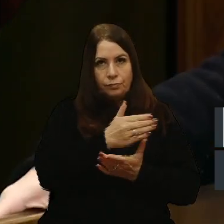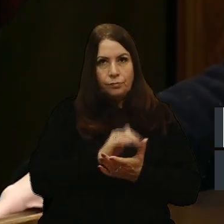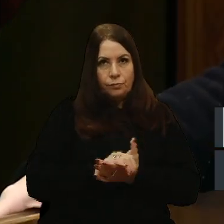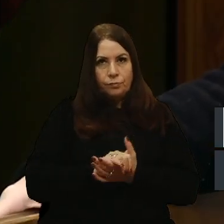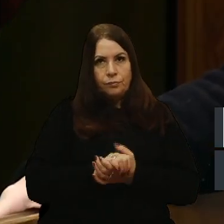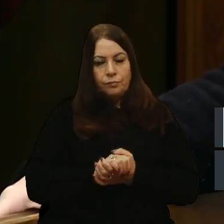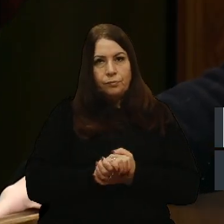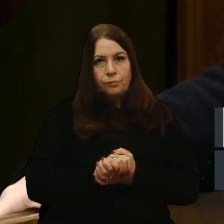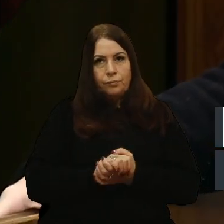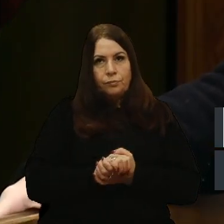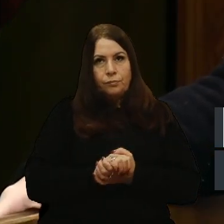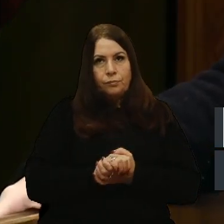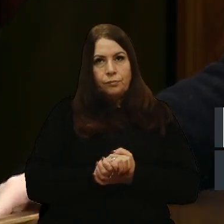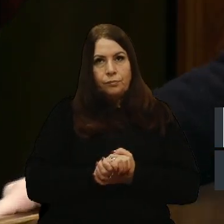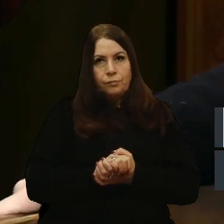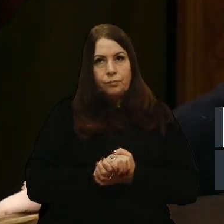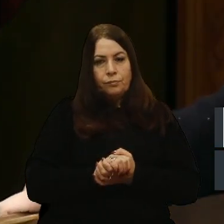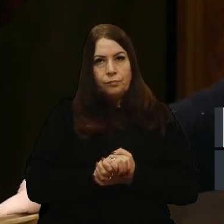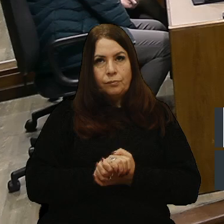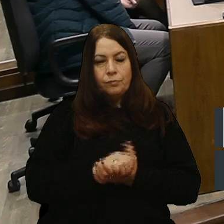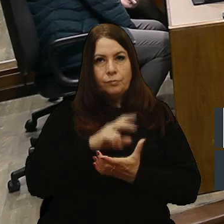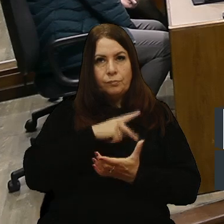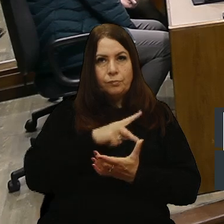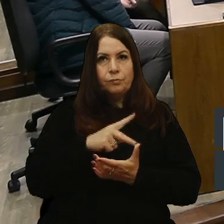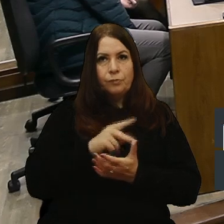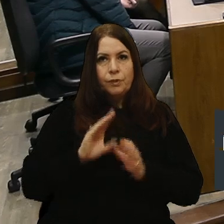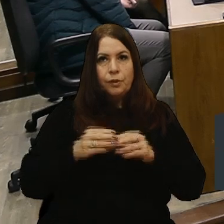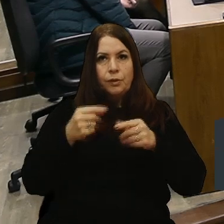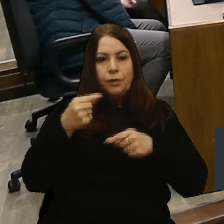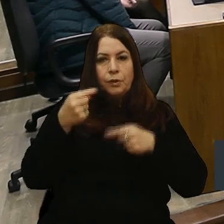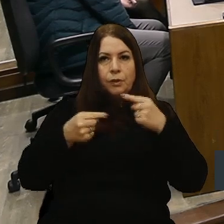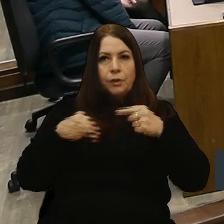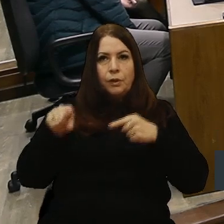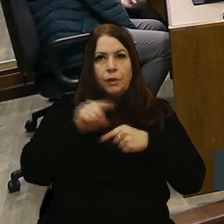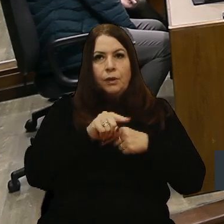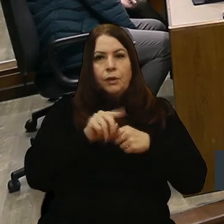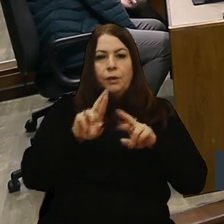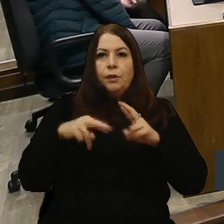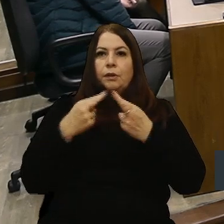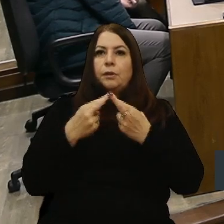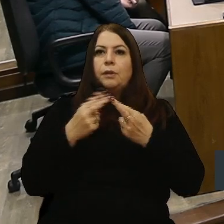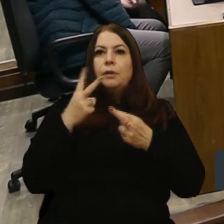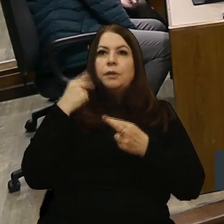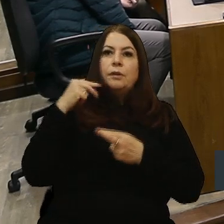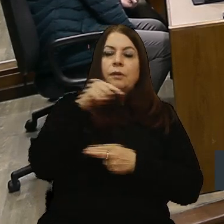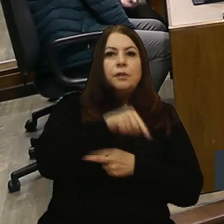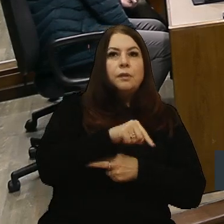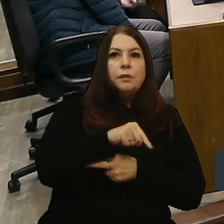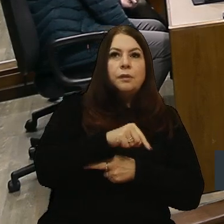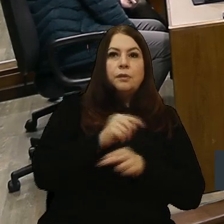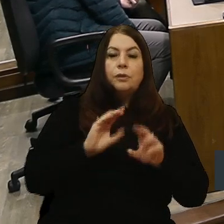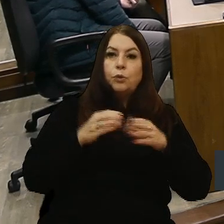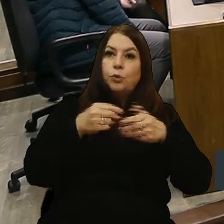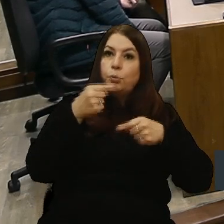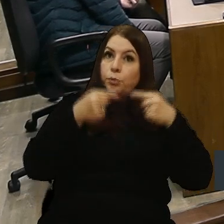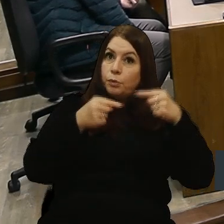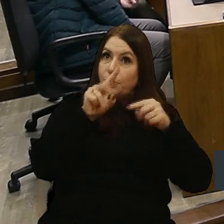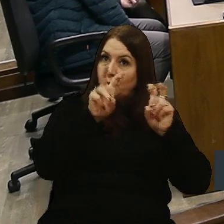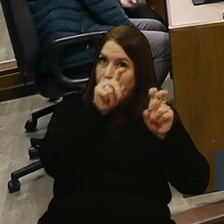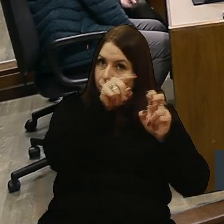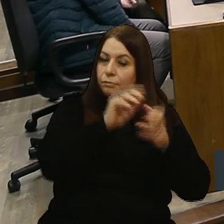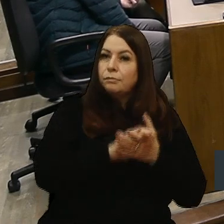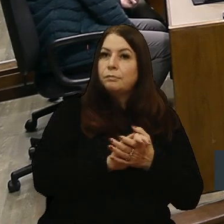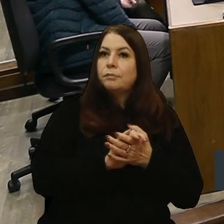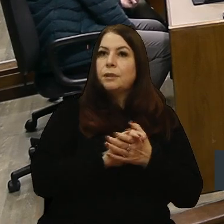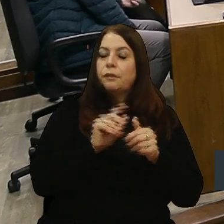lhe concedo, de imediato. Enquanto presidente da frente parlamentar, que a gente vai estar reunindo os vereadores aqui da frente,